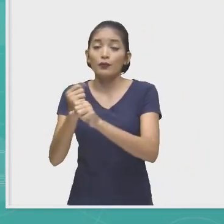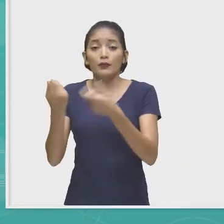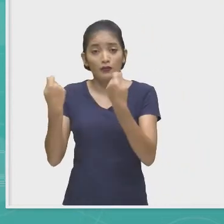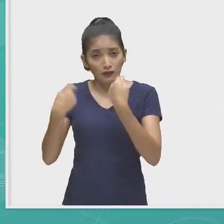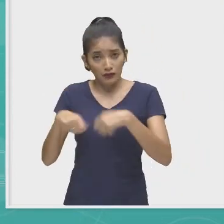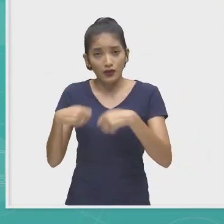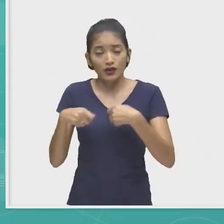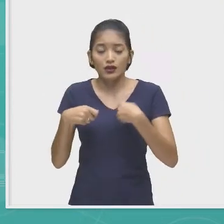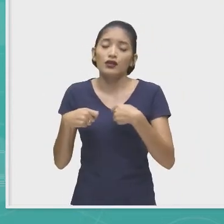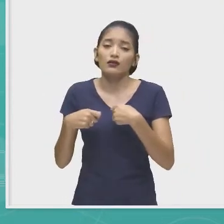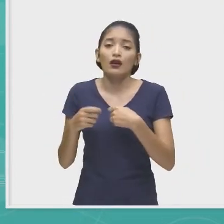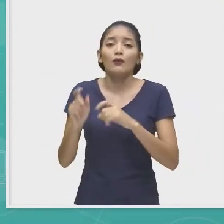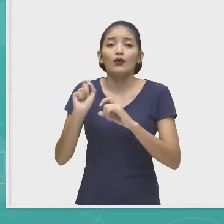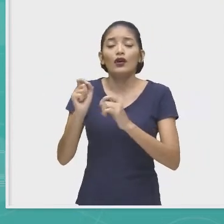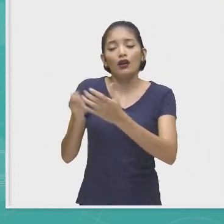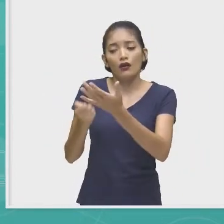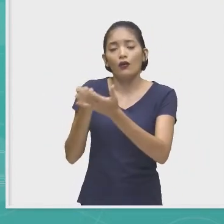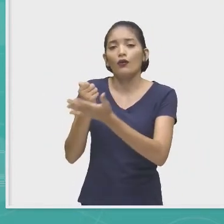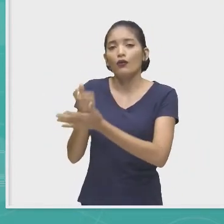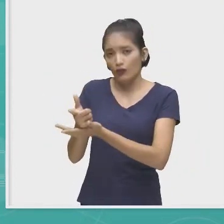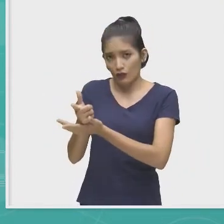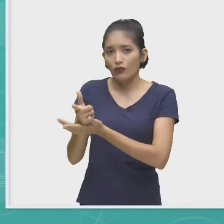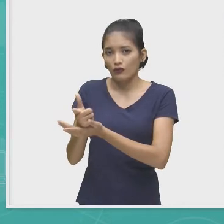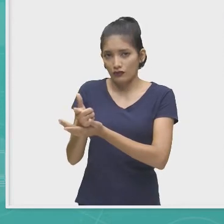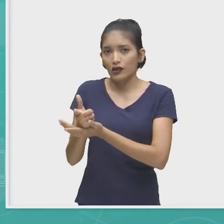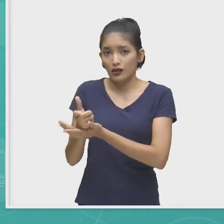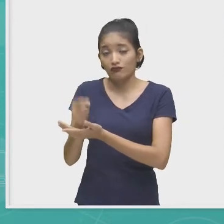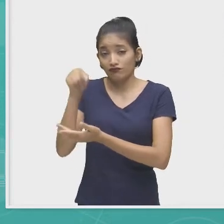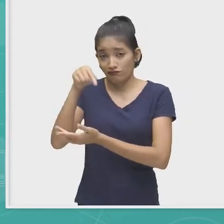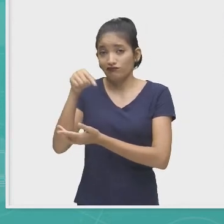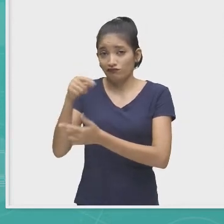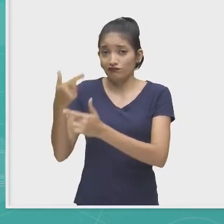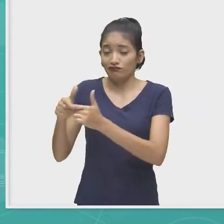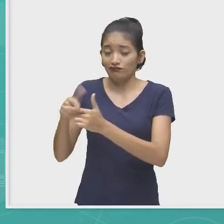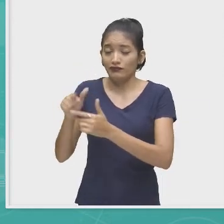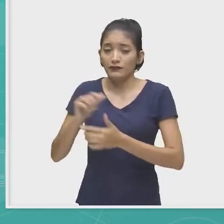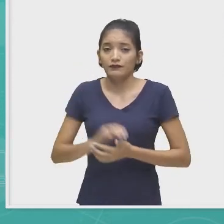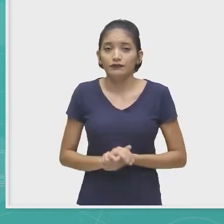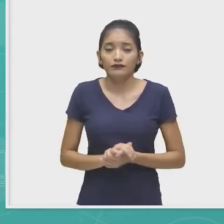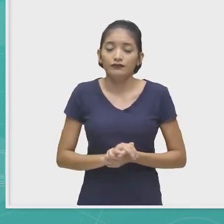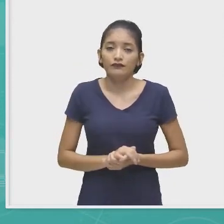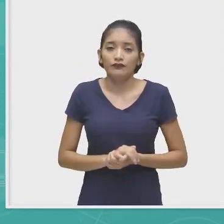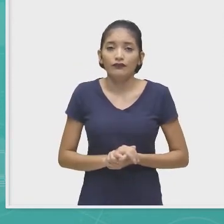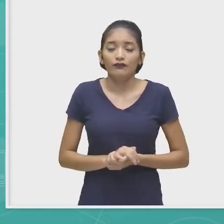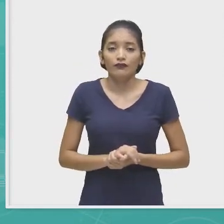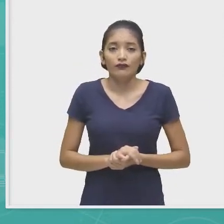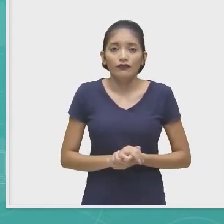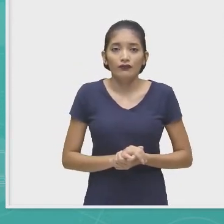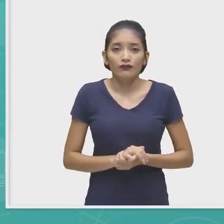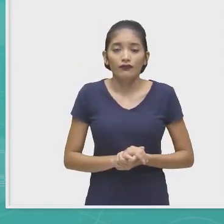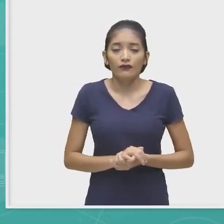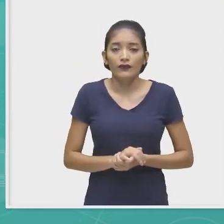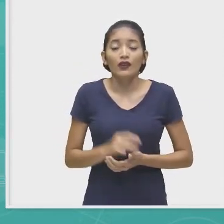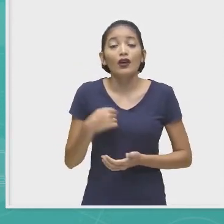para realizar essa situação aqui. Eu vou ter um gasto, né,